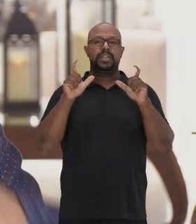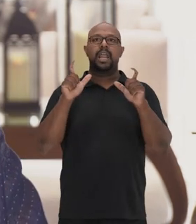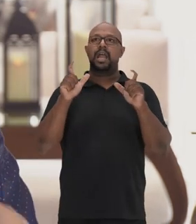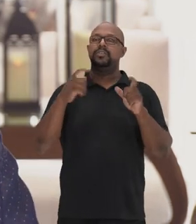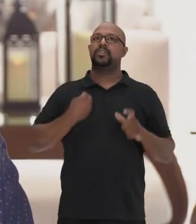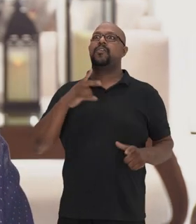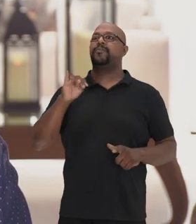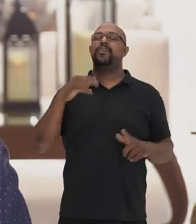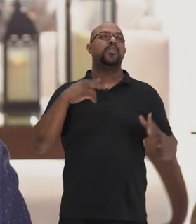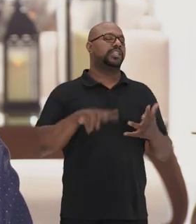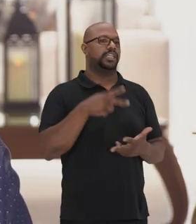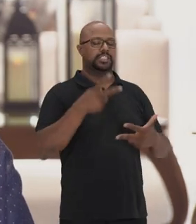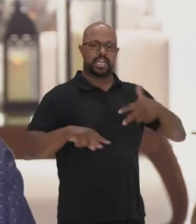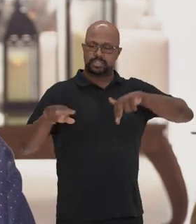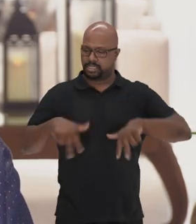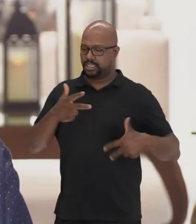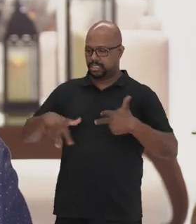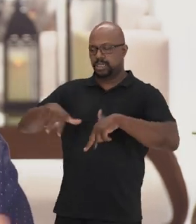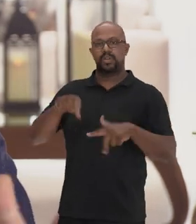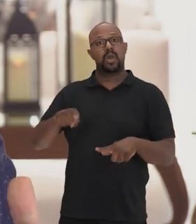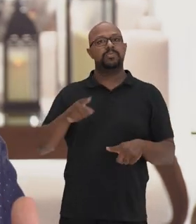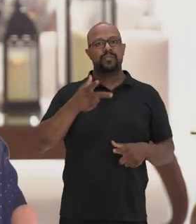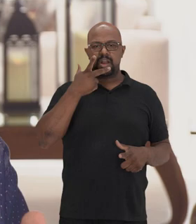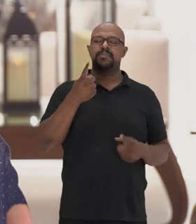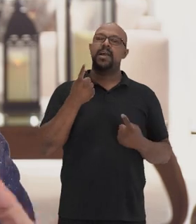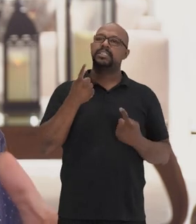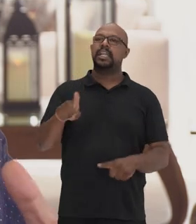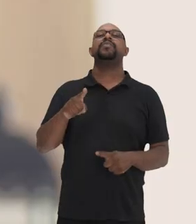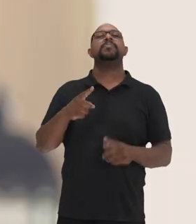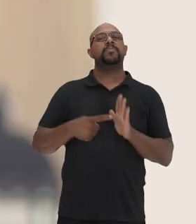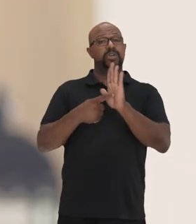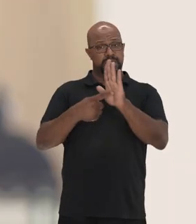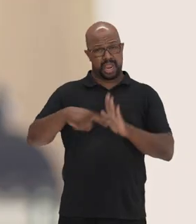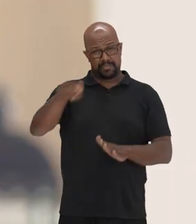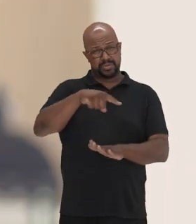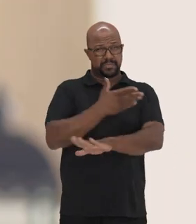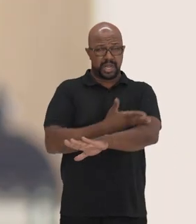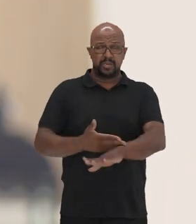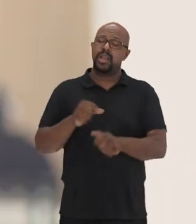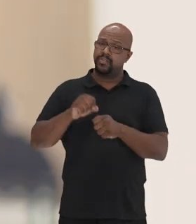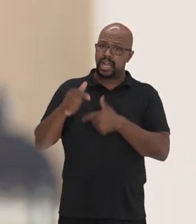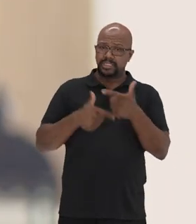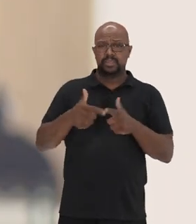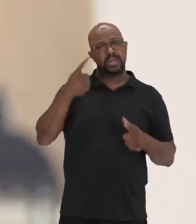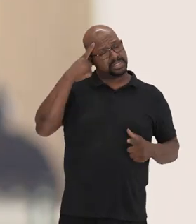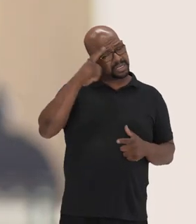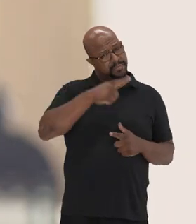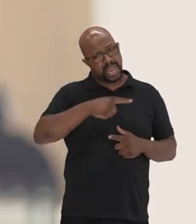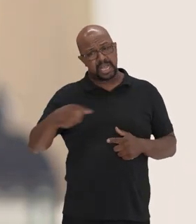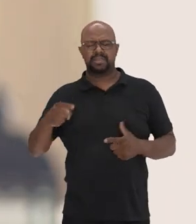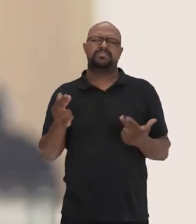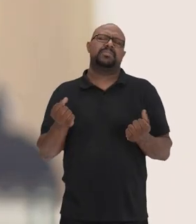sempre vivos e dançando o tempo todo como uma forma de desafio para mostrar para os brancos que o que eles faziam durante a semana estudar